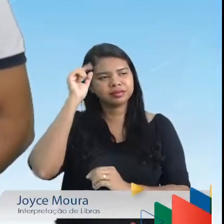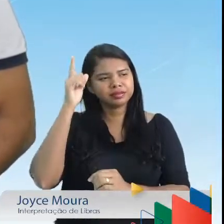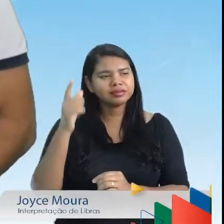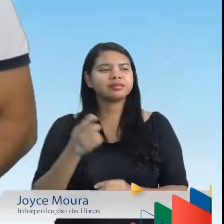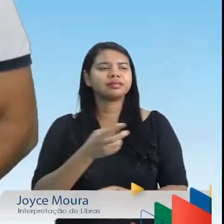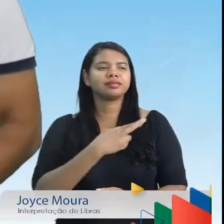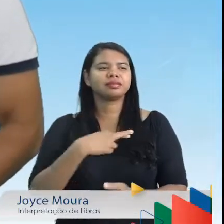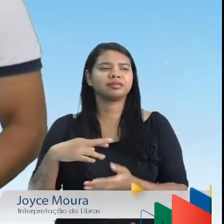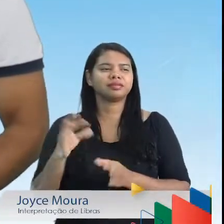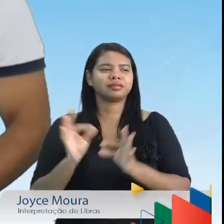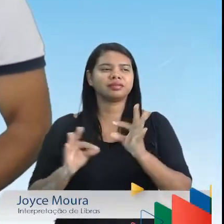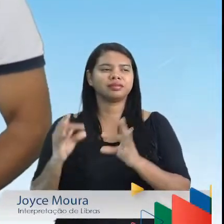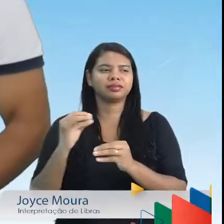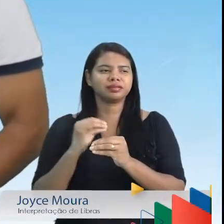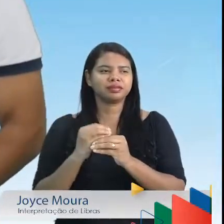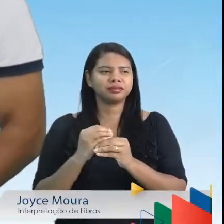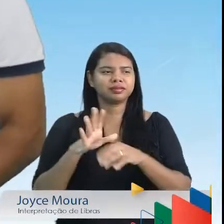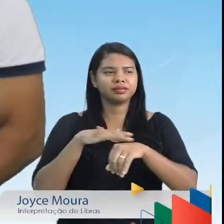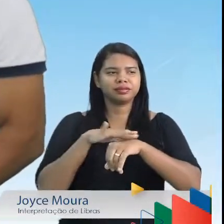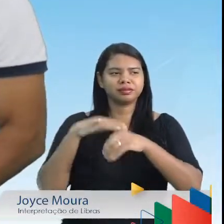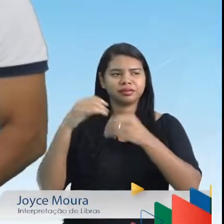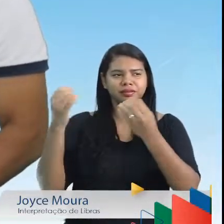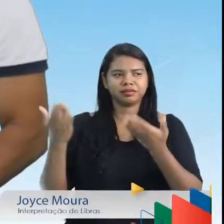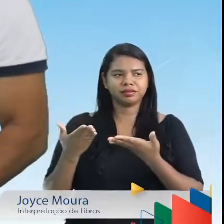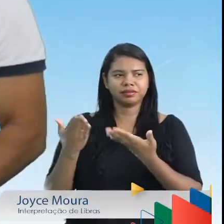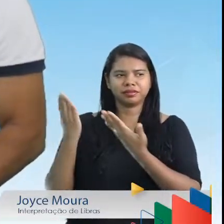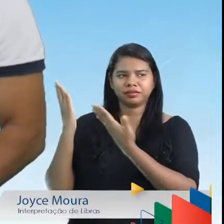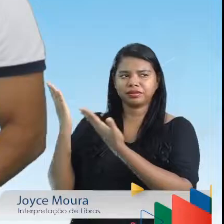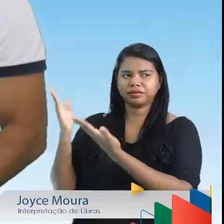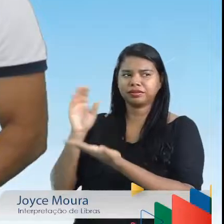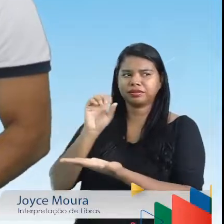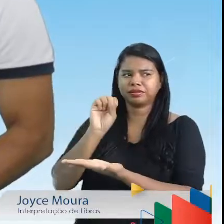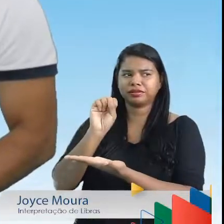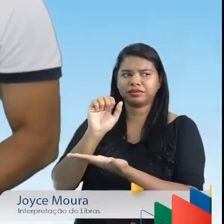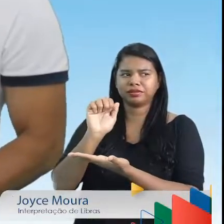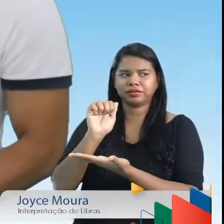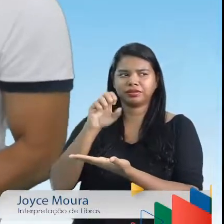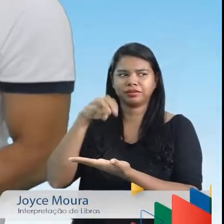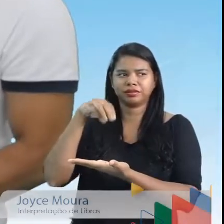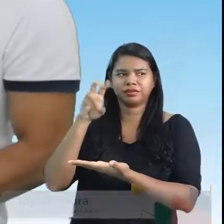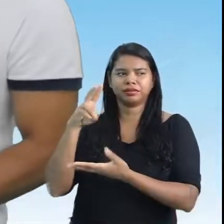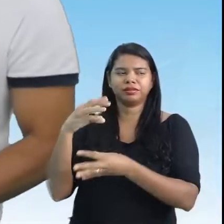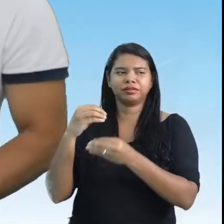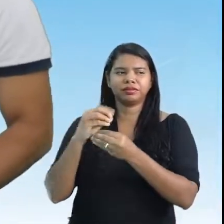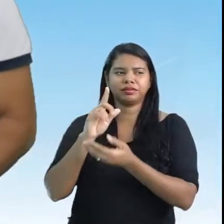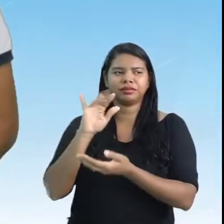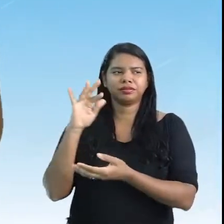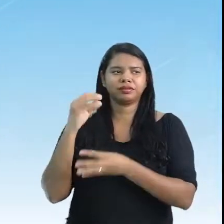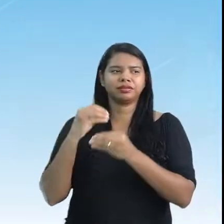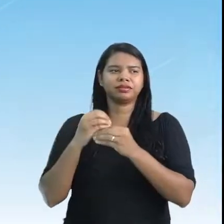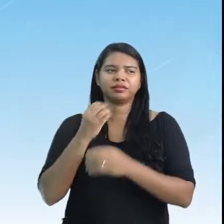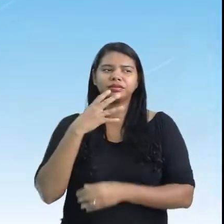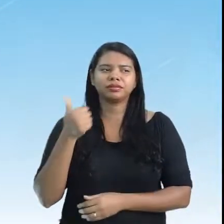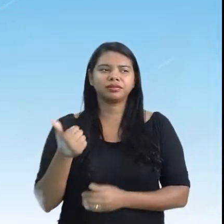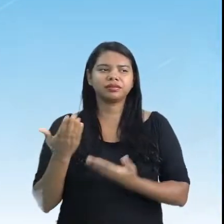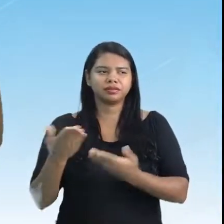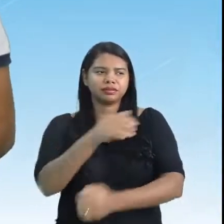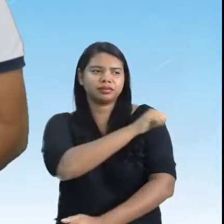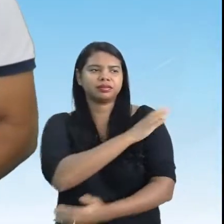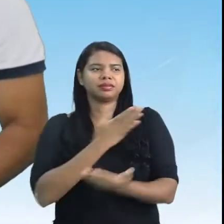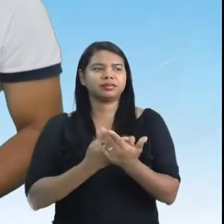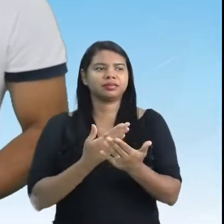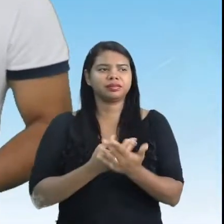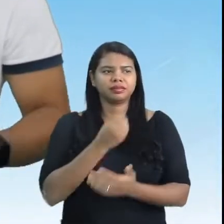idealizadores, certo? Do nosso papo, o professor Samuel Lira. Tudo bem, professor? Tudo bem, Robson? Olá, estudante. Tudo bem